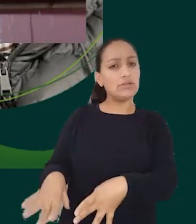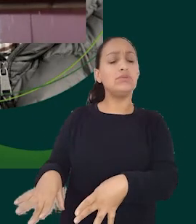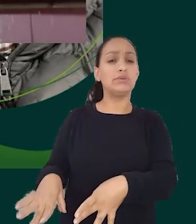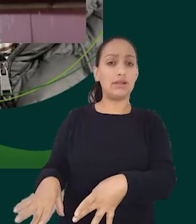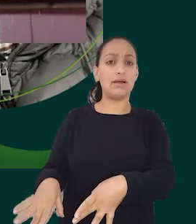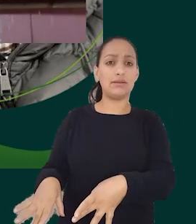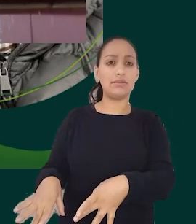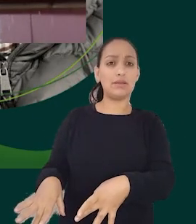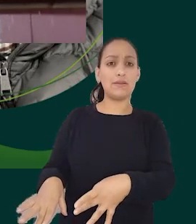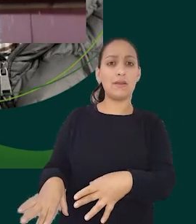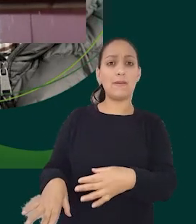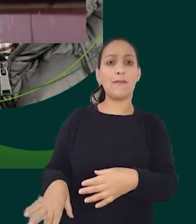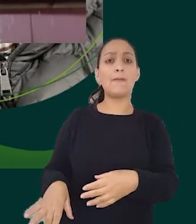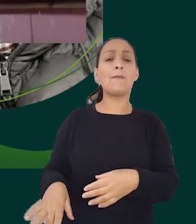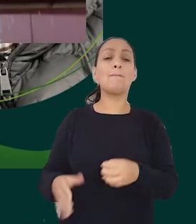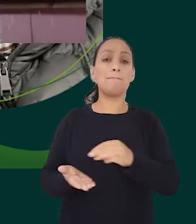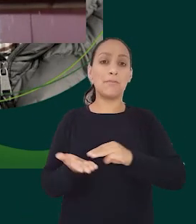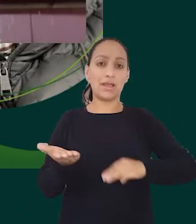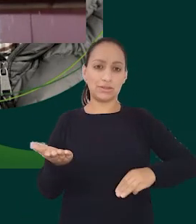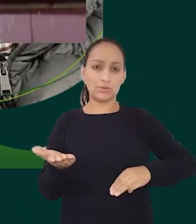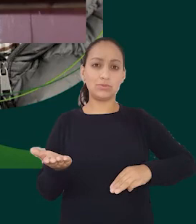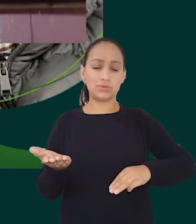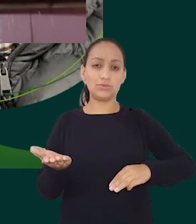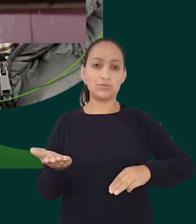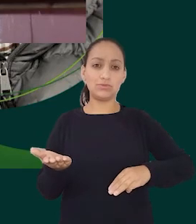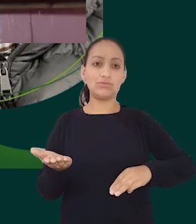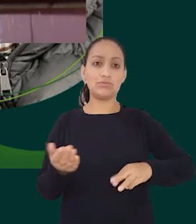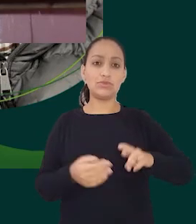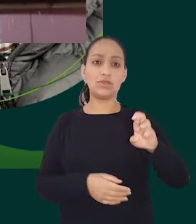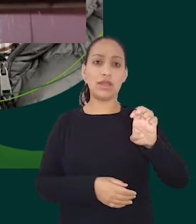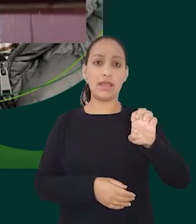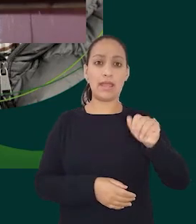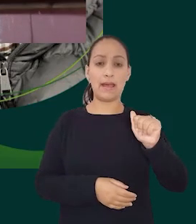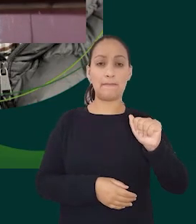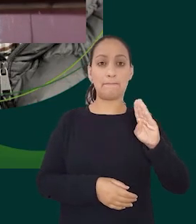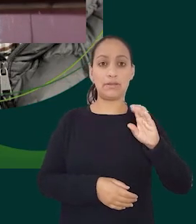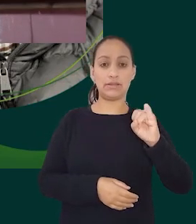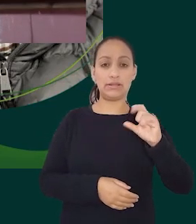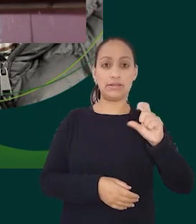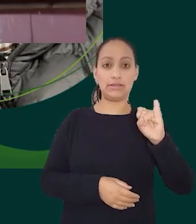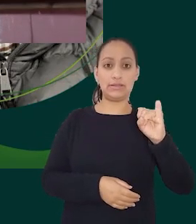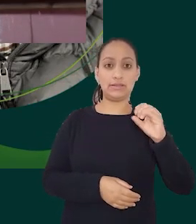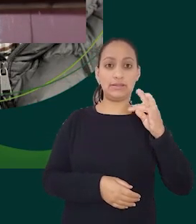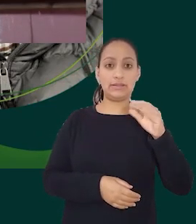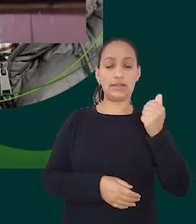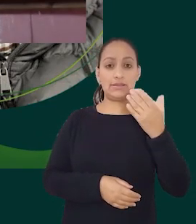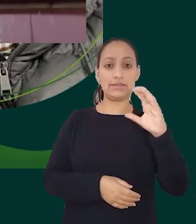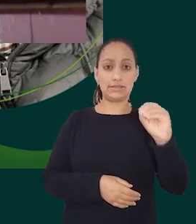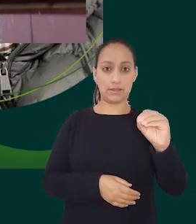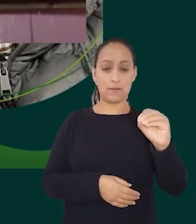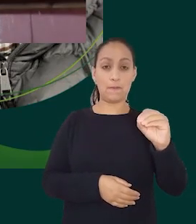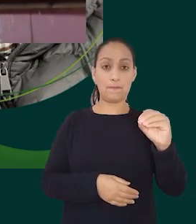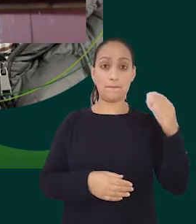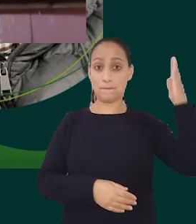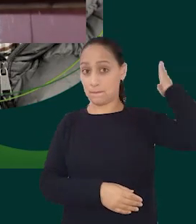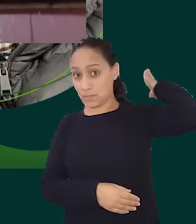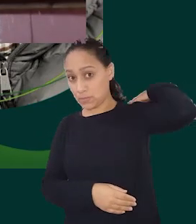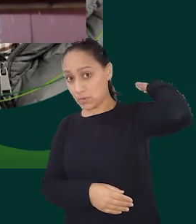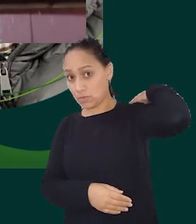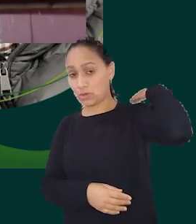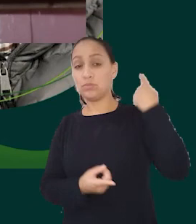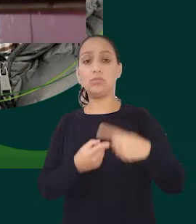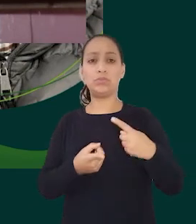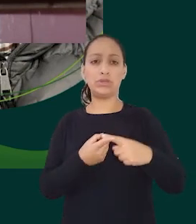abandonaria o método de reabilitação pulmonar, né? Porque existia um grau de abandono bem grande,